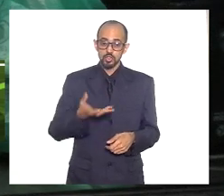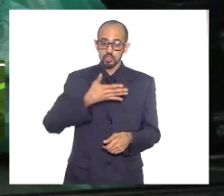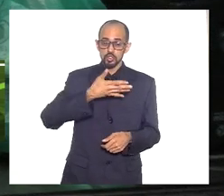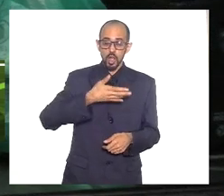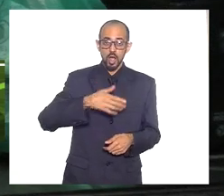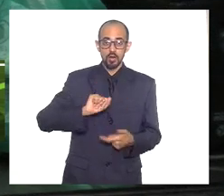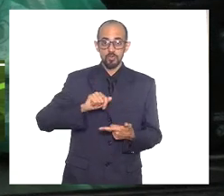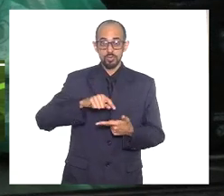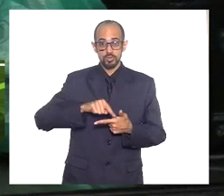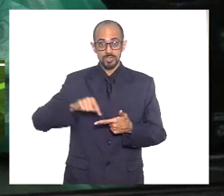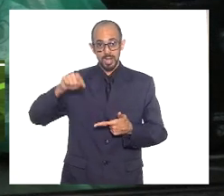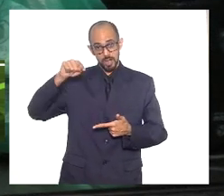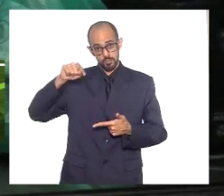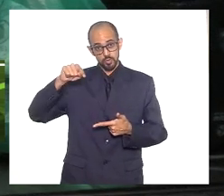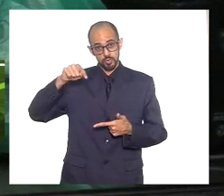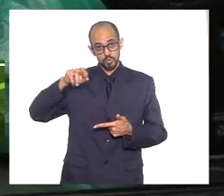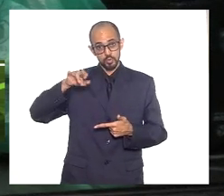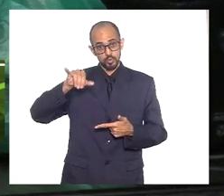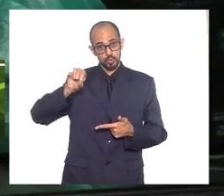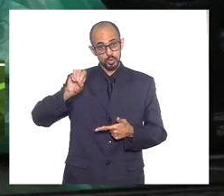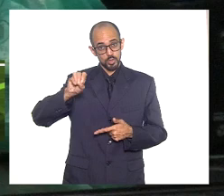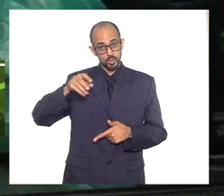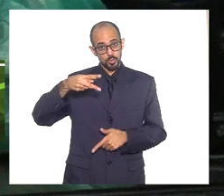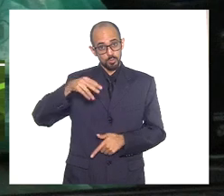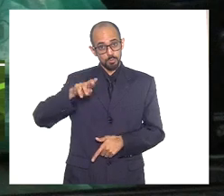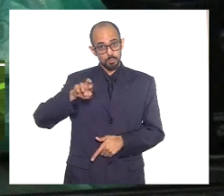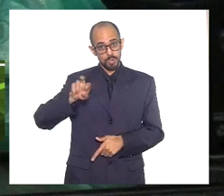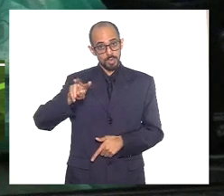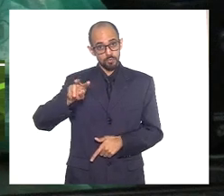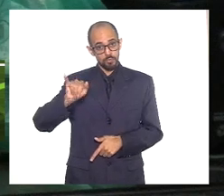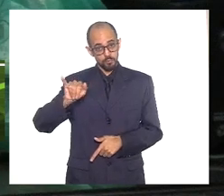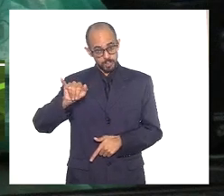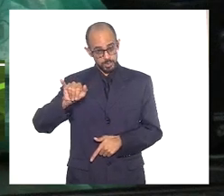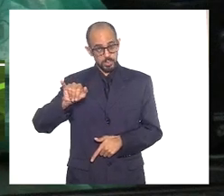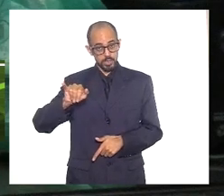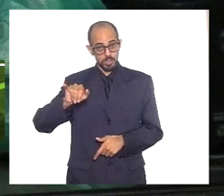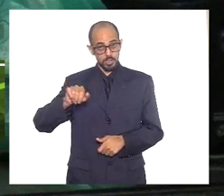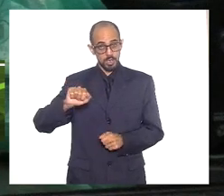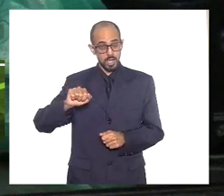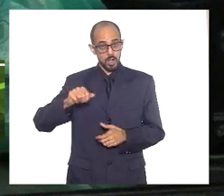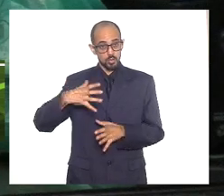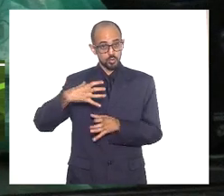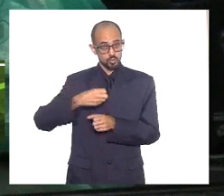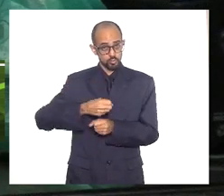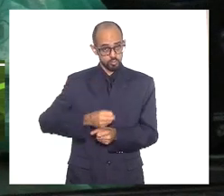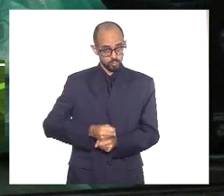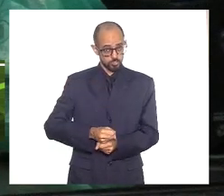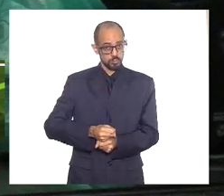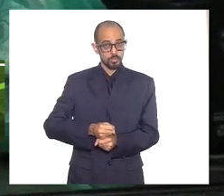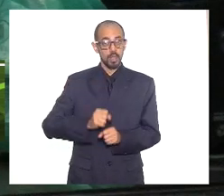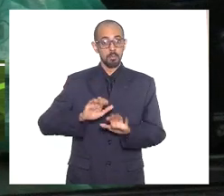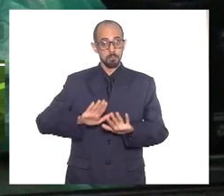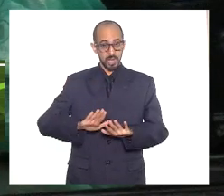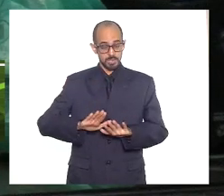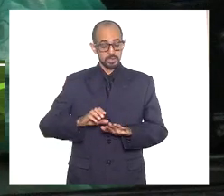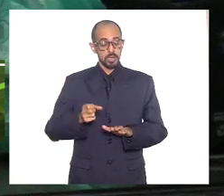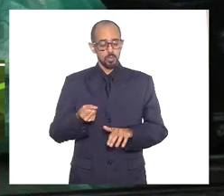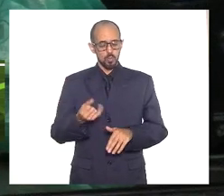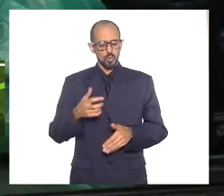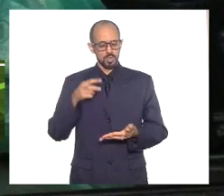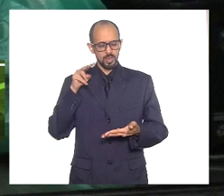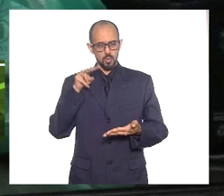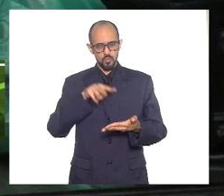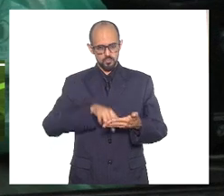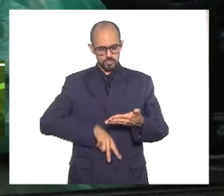Previdência, as curvas atuariais. Mas a última vez que eu